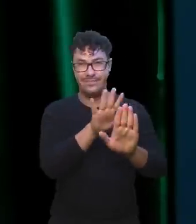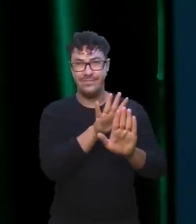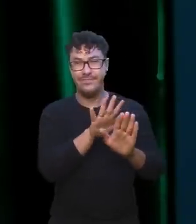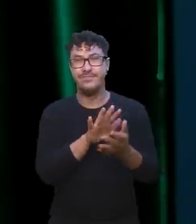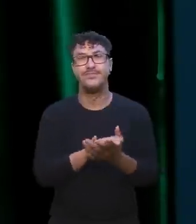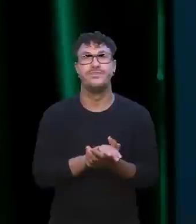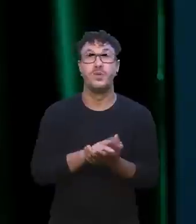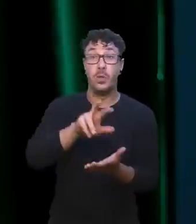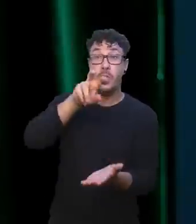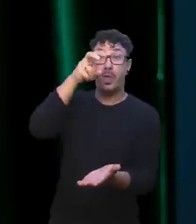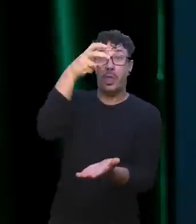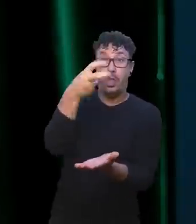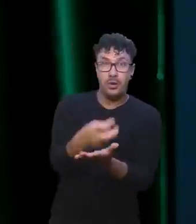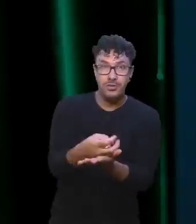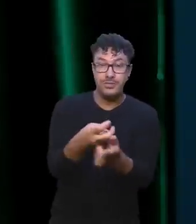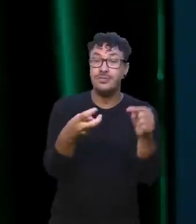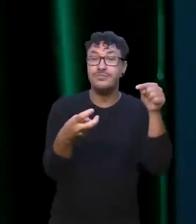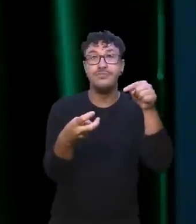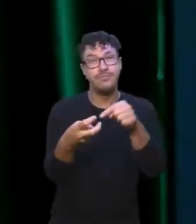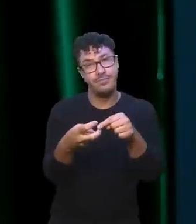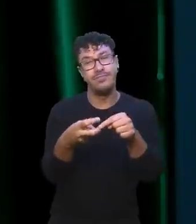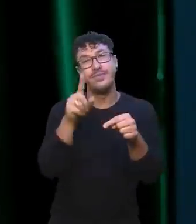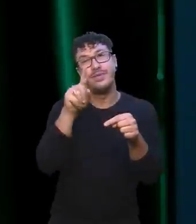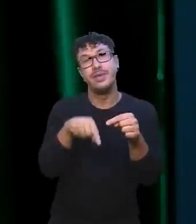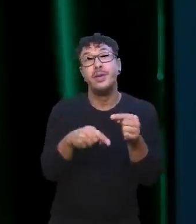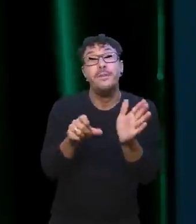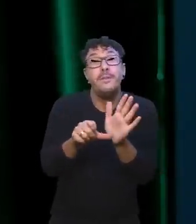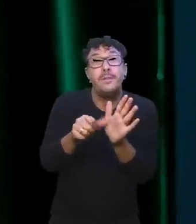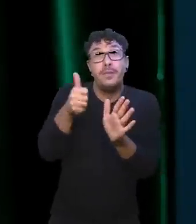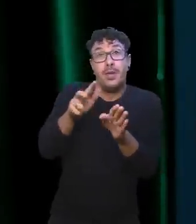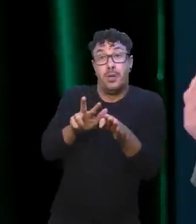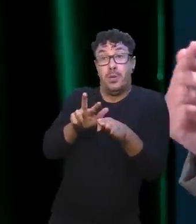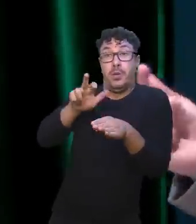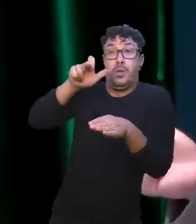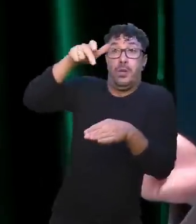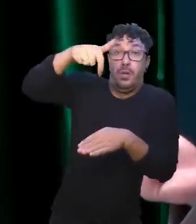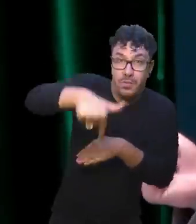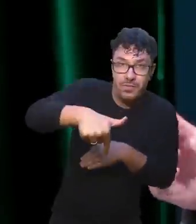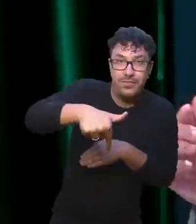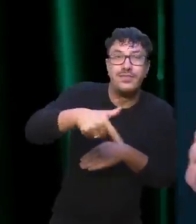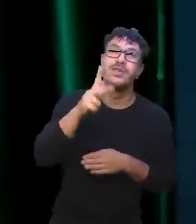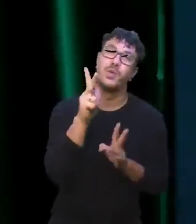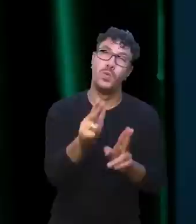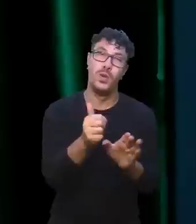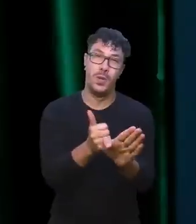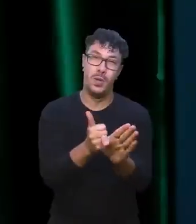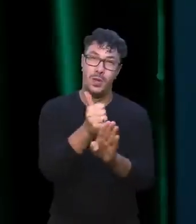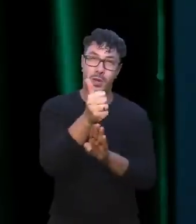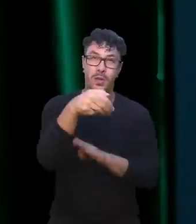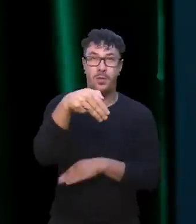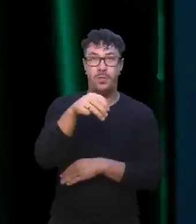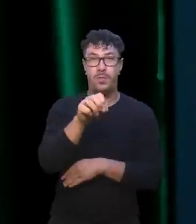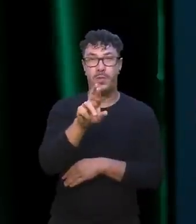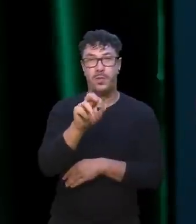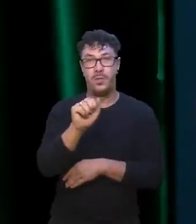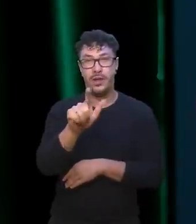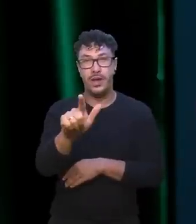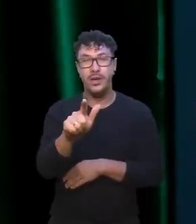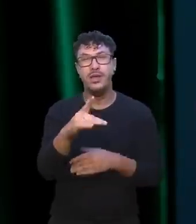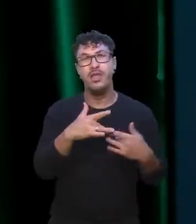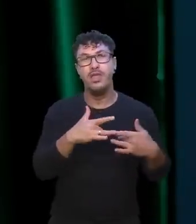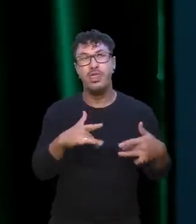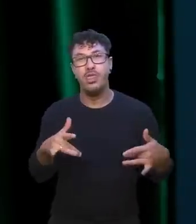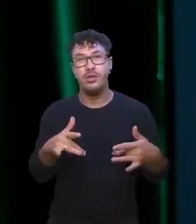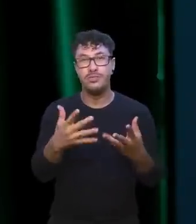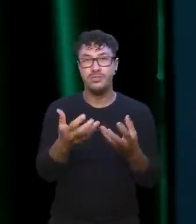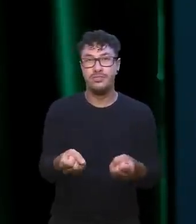imenso. E às vezes o tombo imenso começa num primeiro degrau. Às vezes uma escolha moral, uma concessão moral que nós